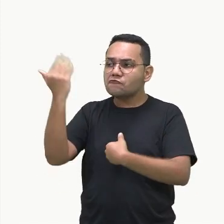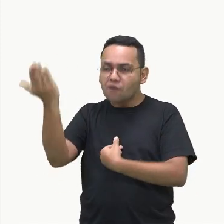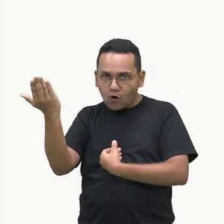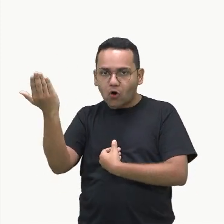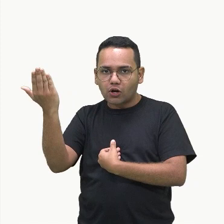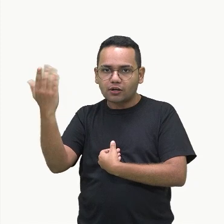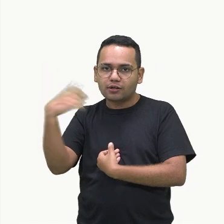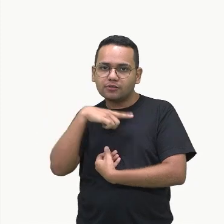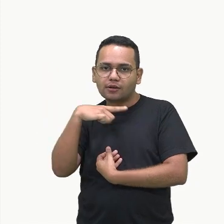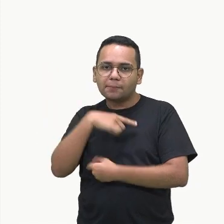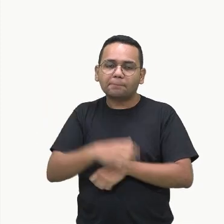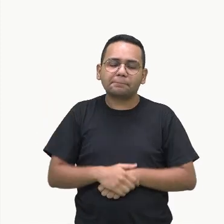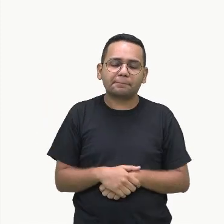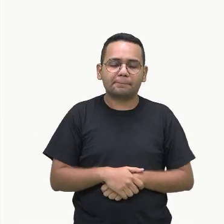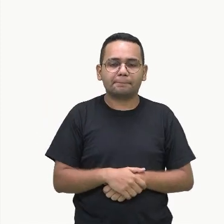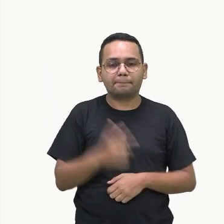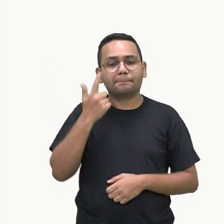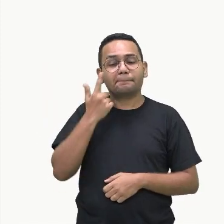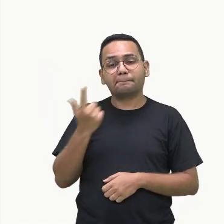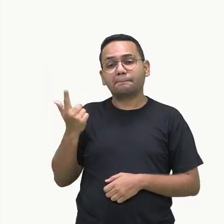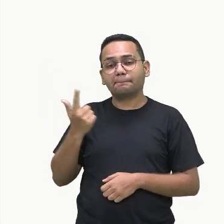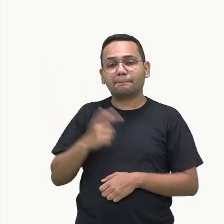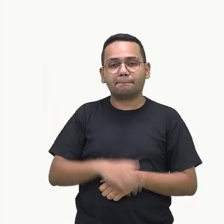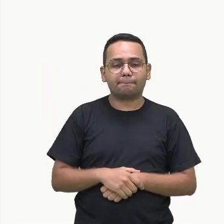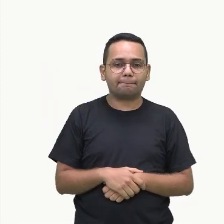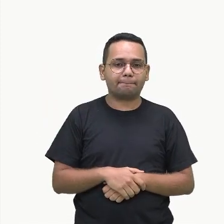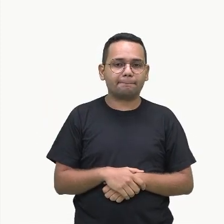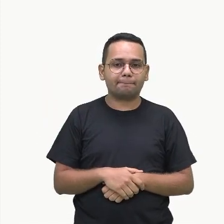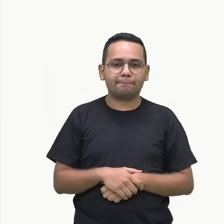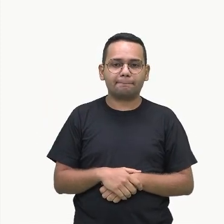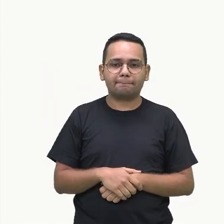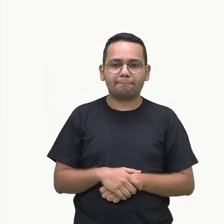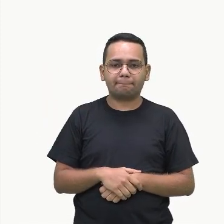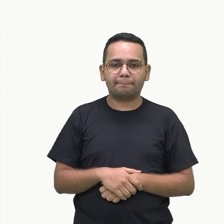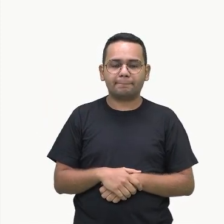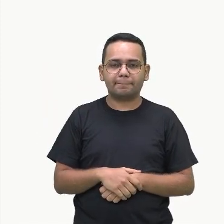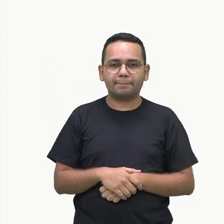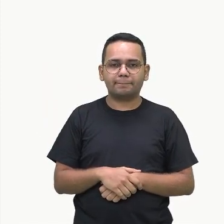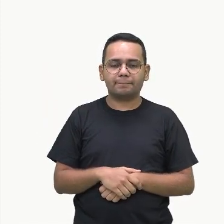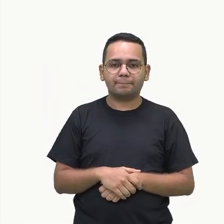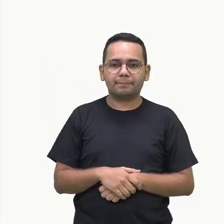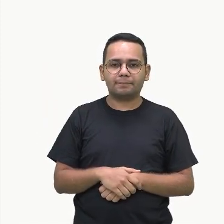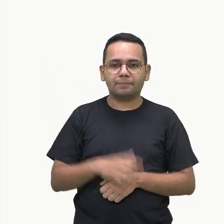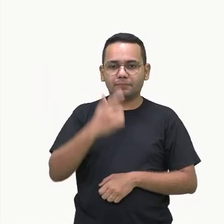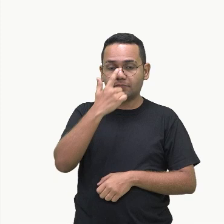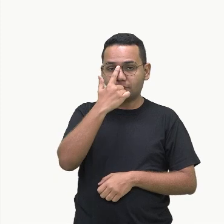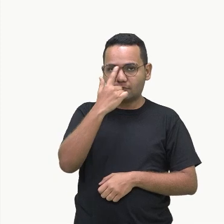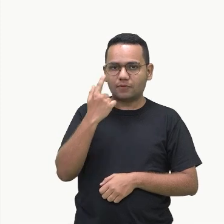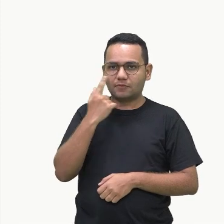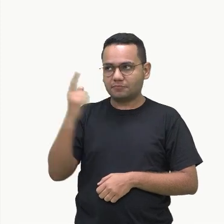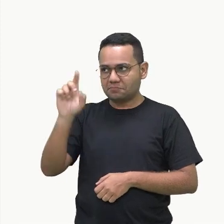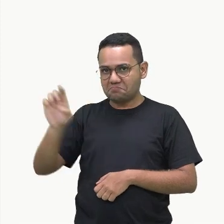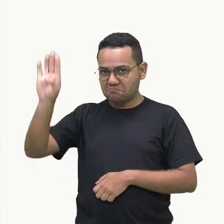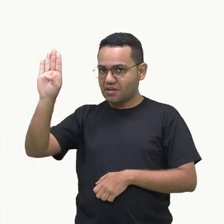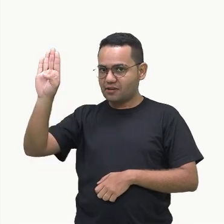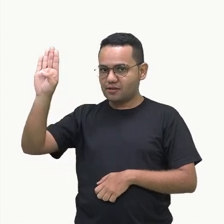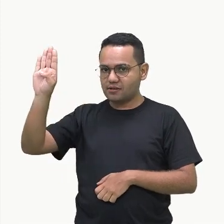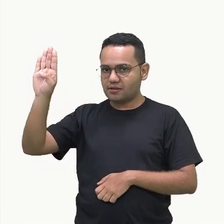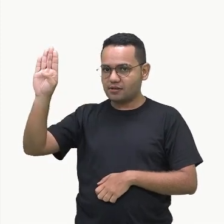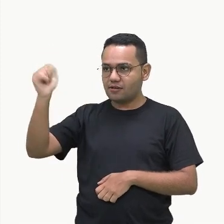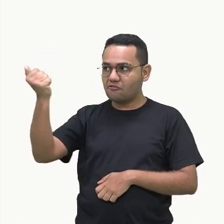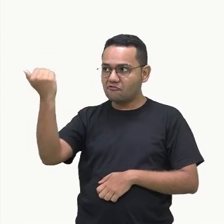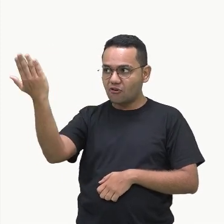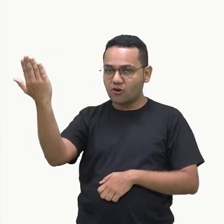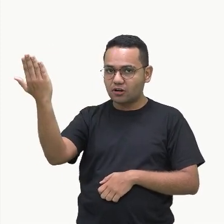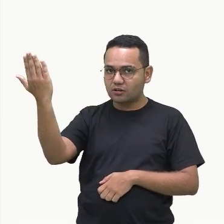região externa. E olha, percebendo aqui a imagem, o ângulo B está na região